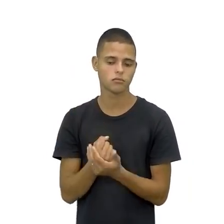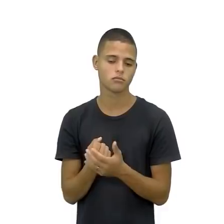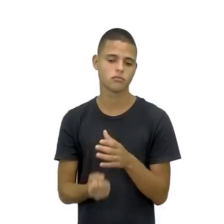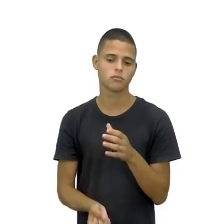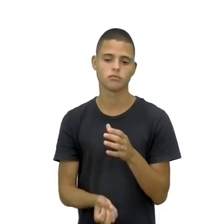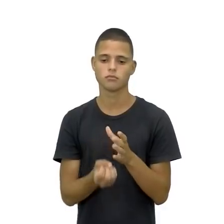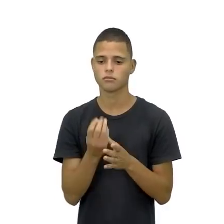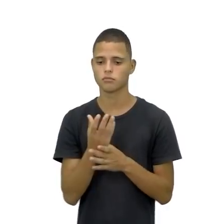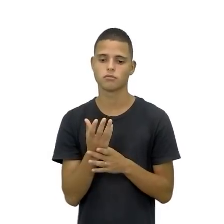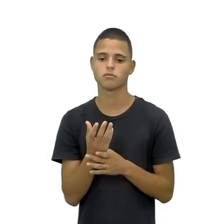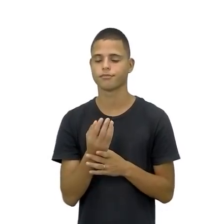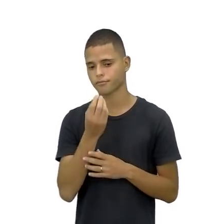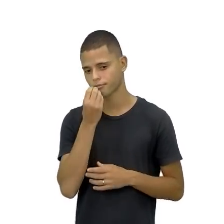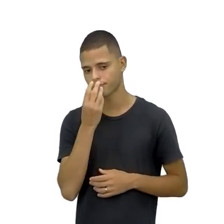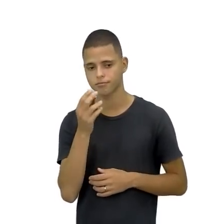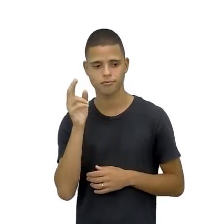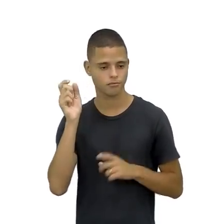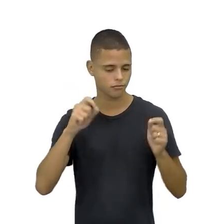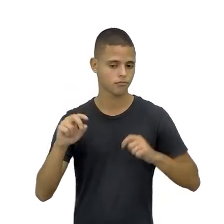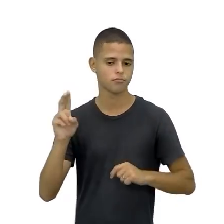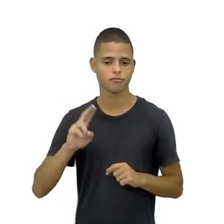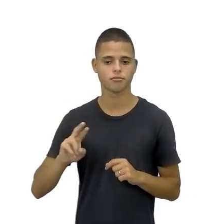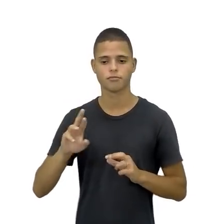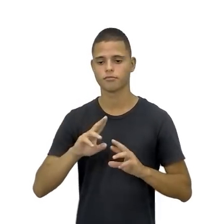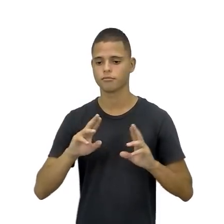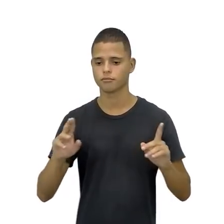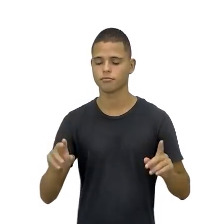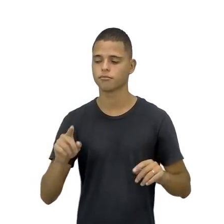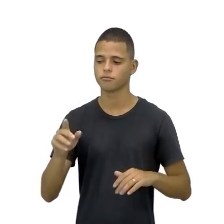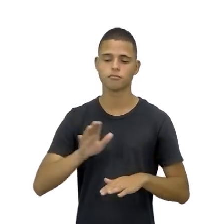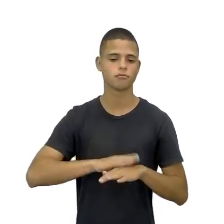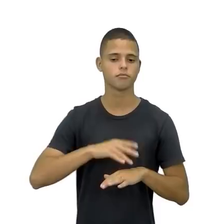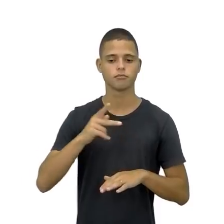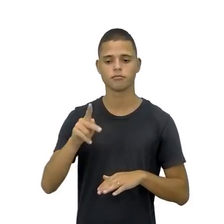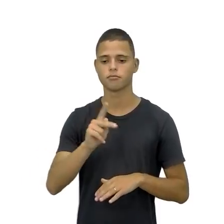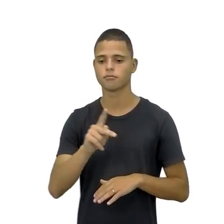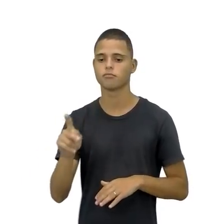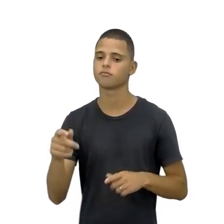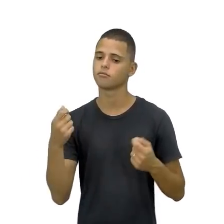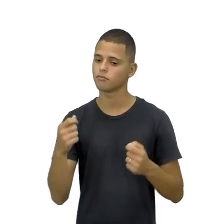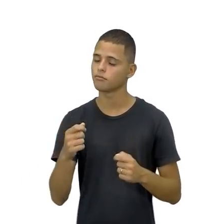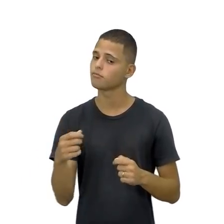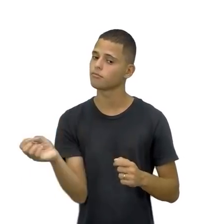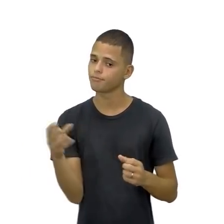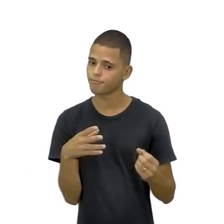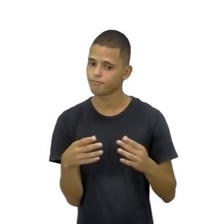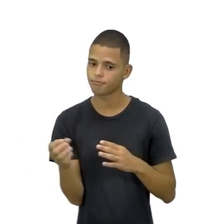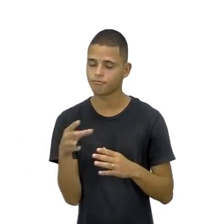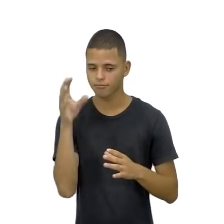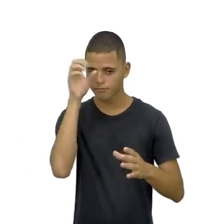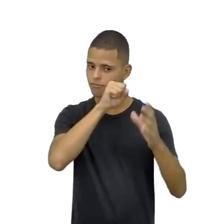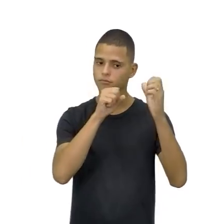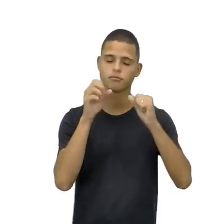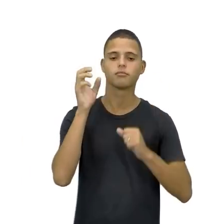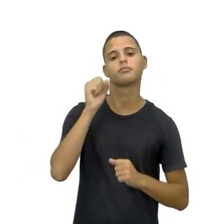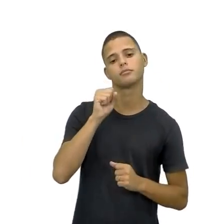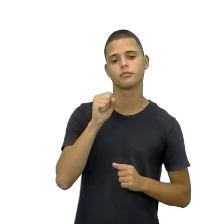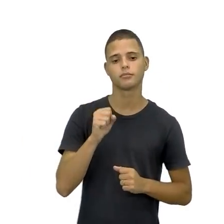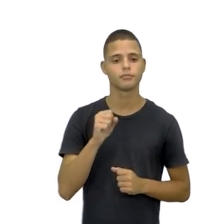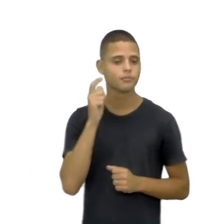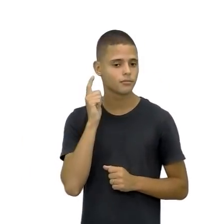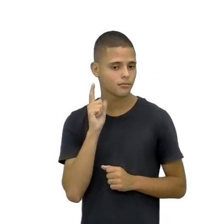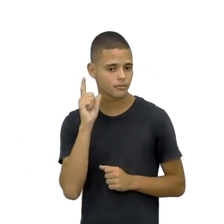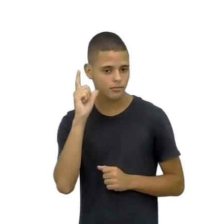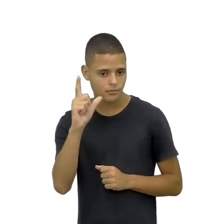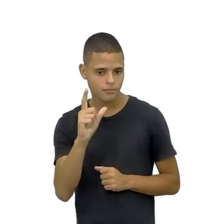produzir, né, então são formatos diferentes que eles dominam, e o professor também precisa se atualizar, né, para que ele possa ali competir com